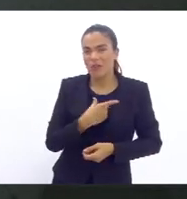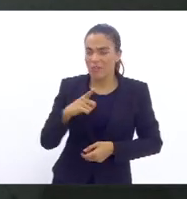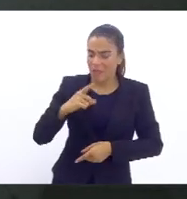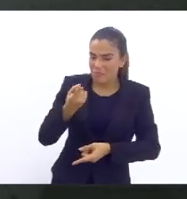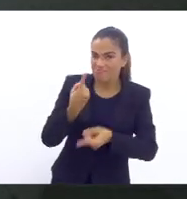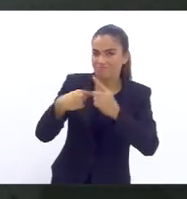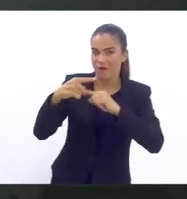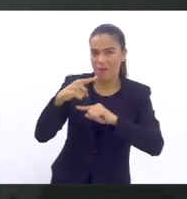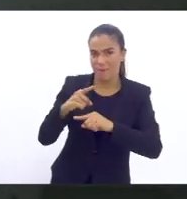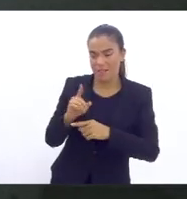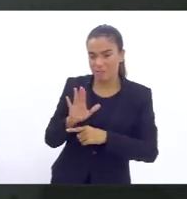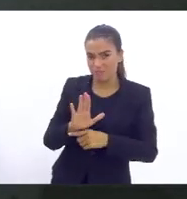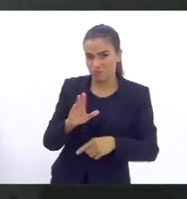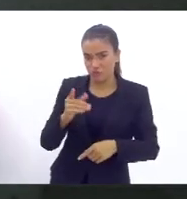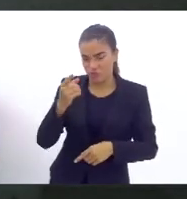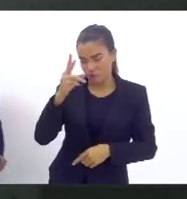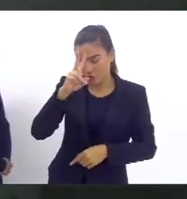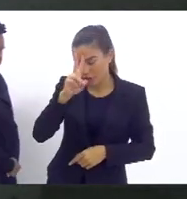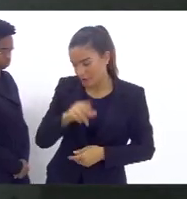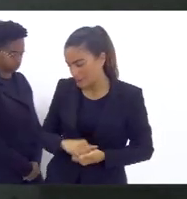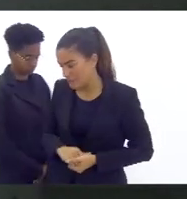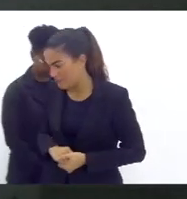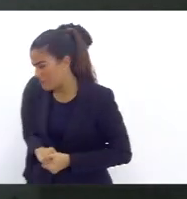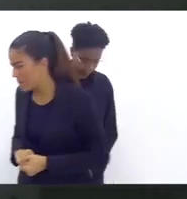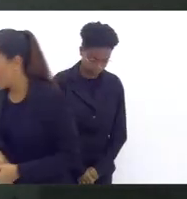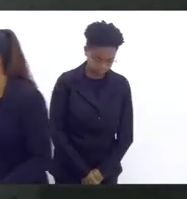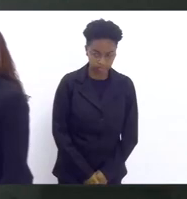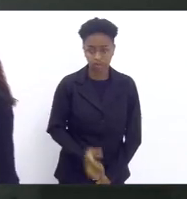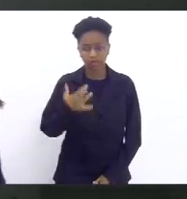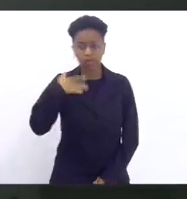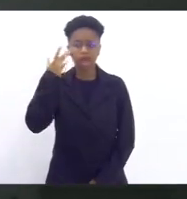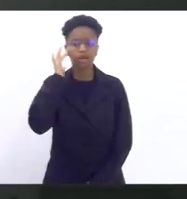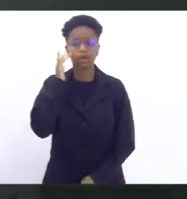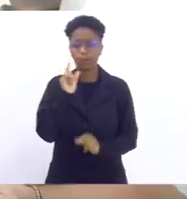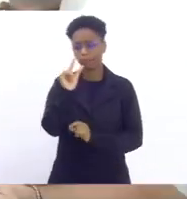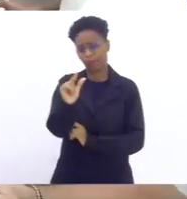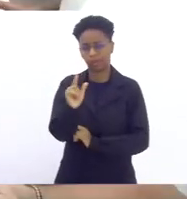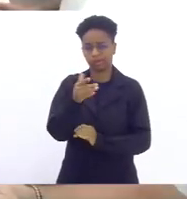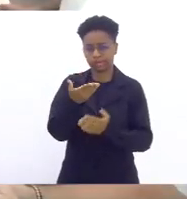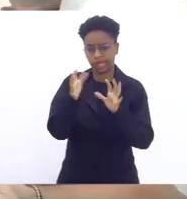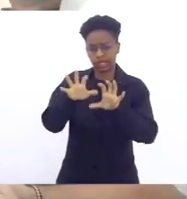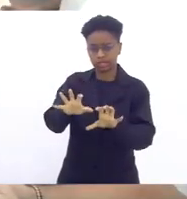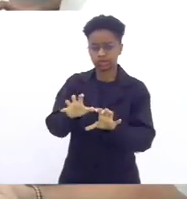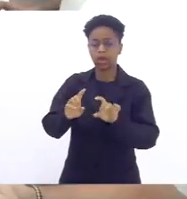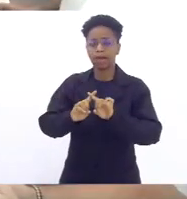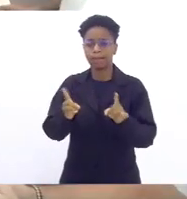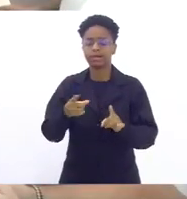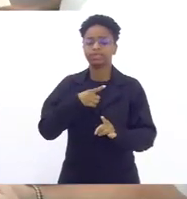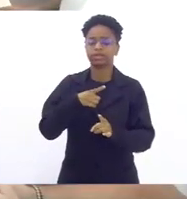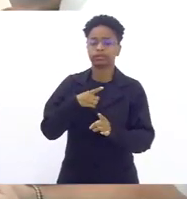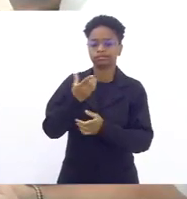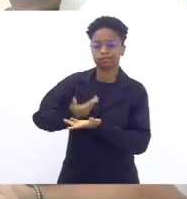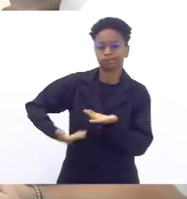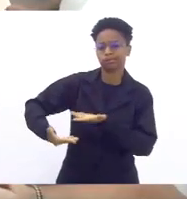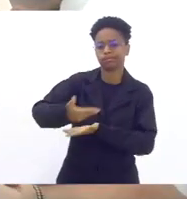histórica com isso né acho que é um pouco disso acho que vamos circular a palavra eu falo para caramba também aí então